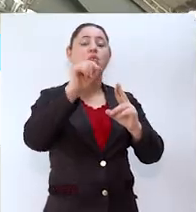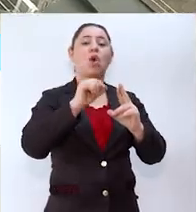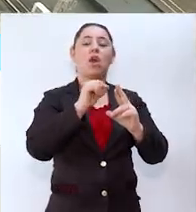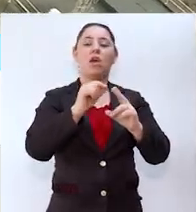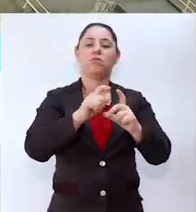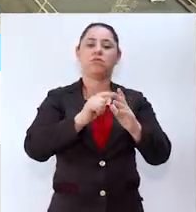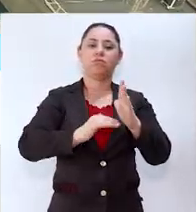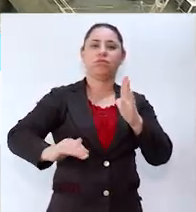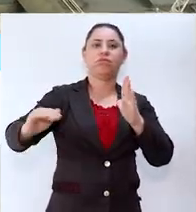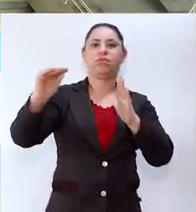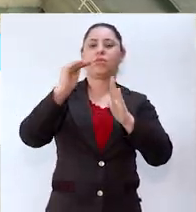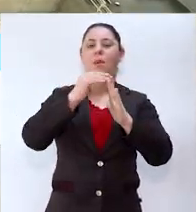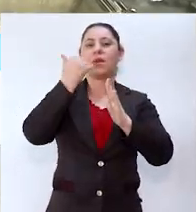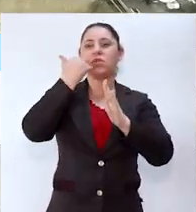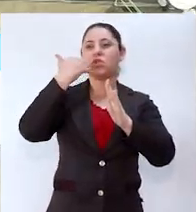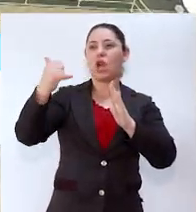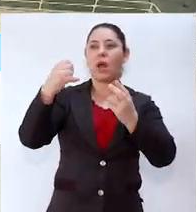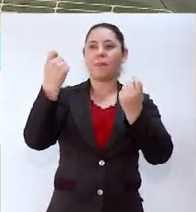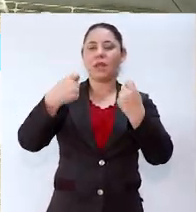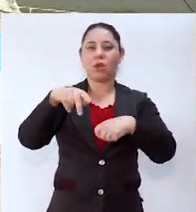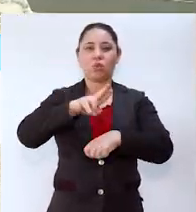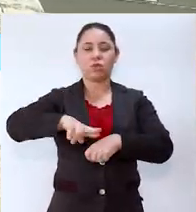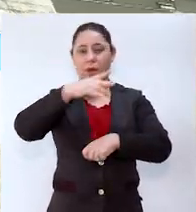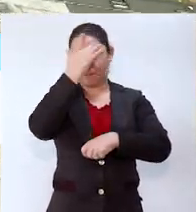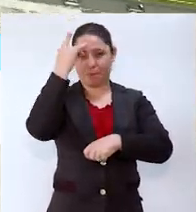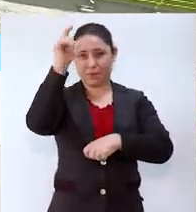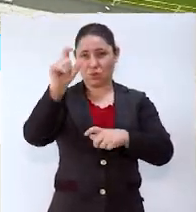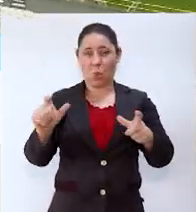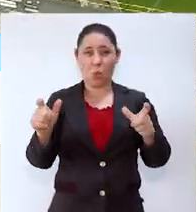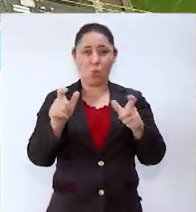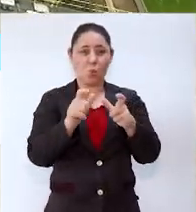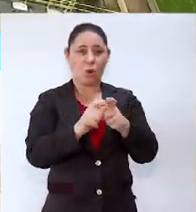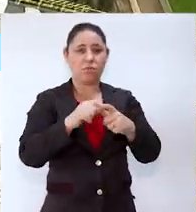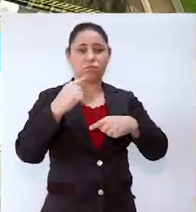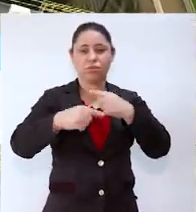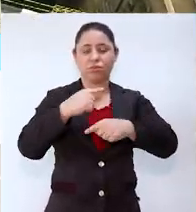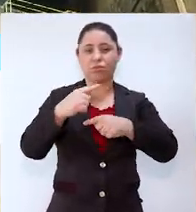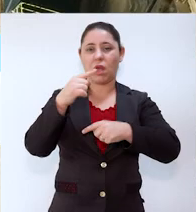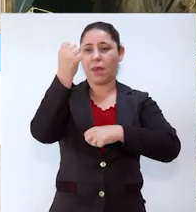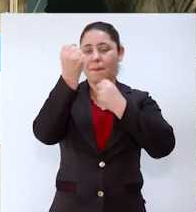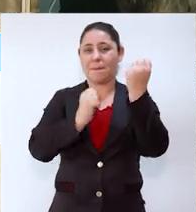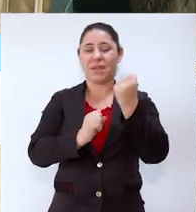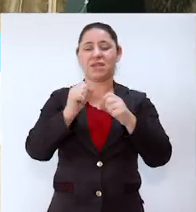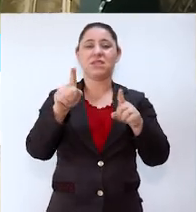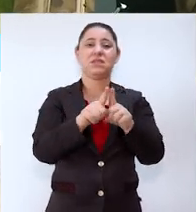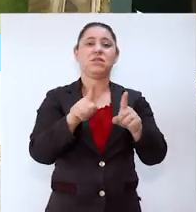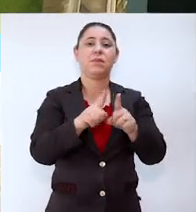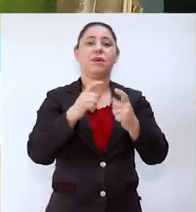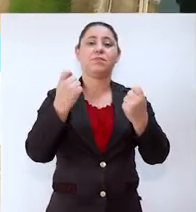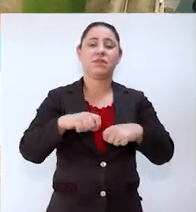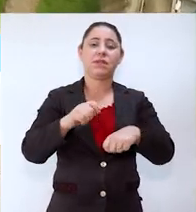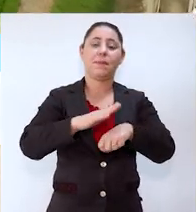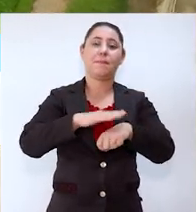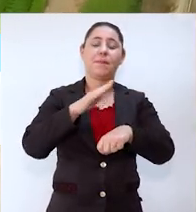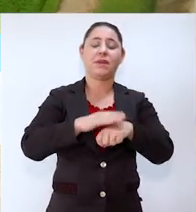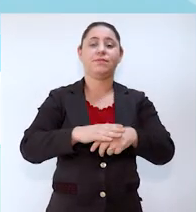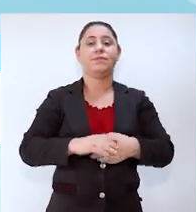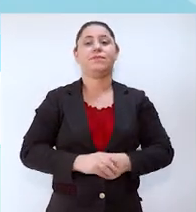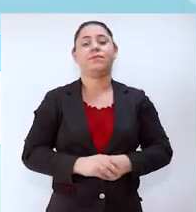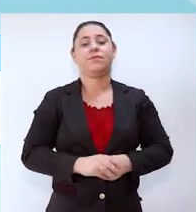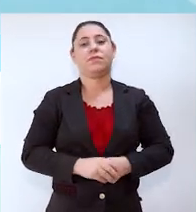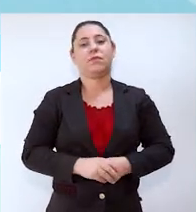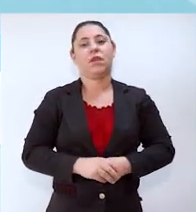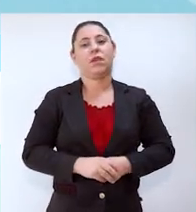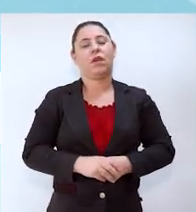o aumento nos custos de geração de energia pela redução da capacidade hidrelétrica e necessidade de acionamento das termoelétricas.